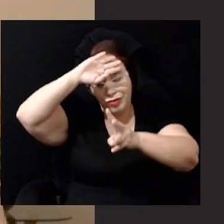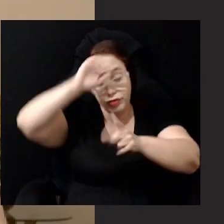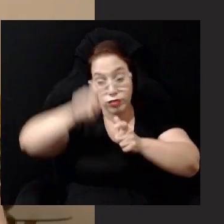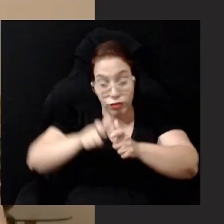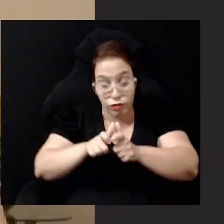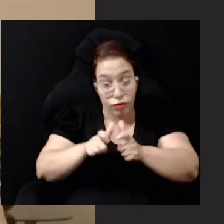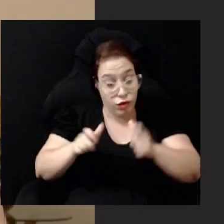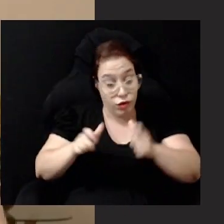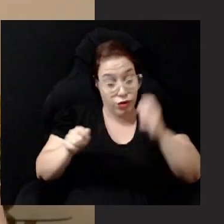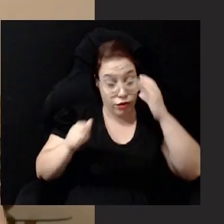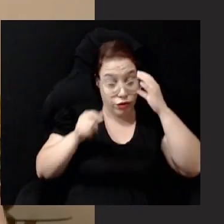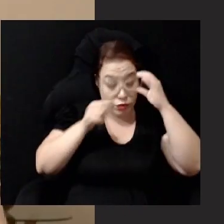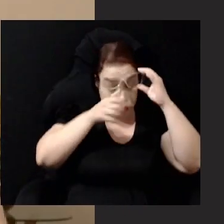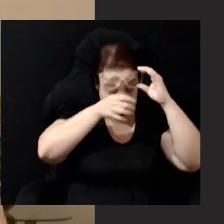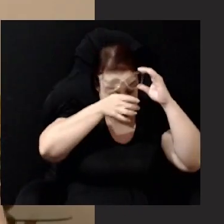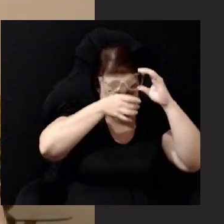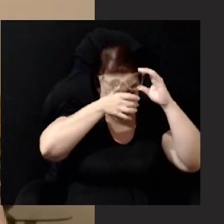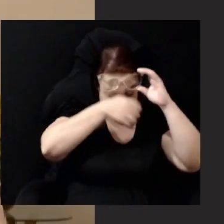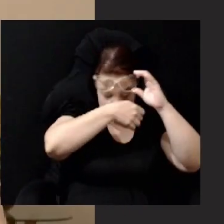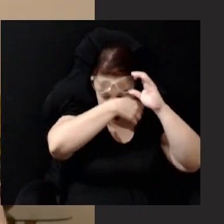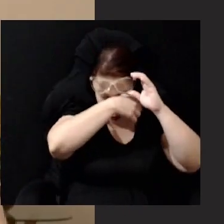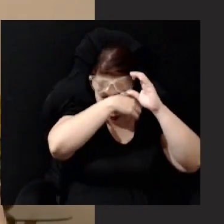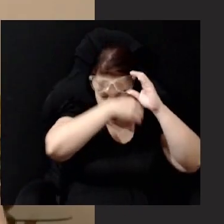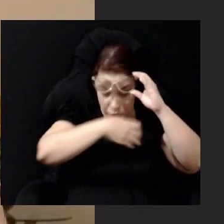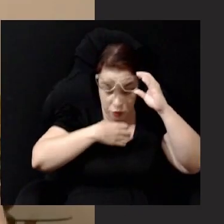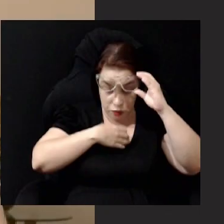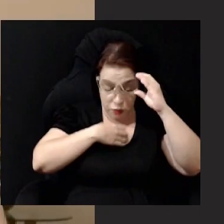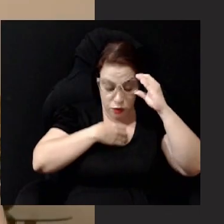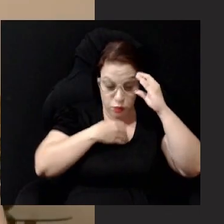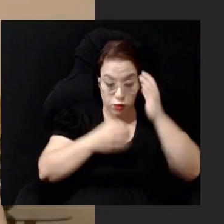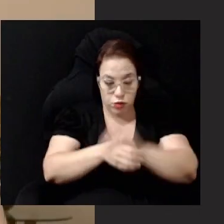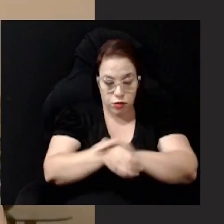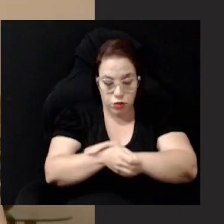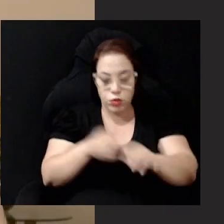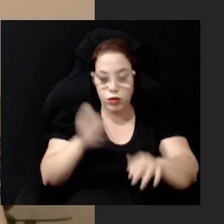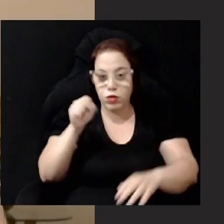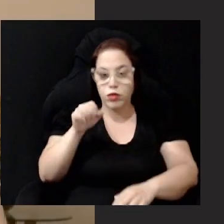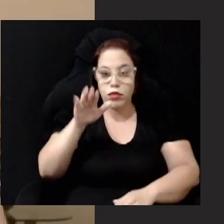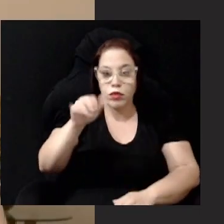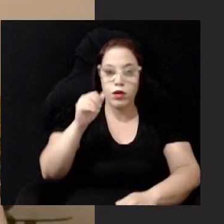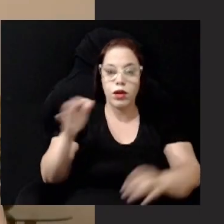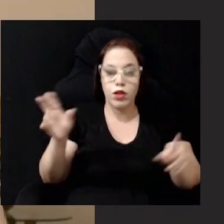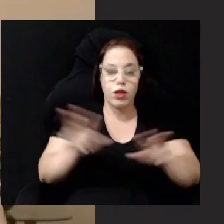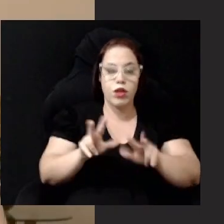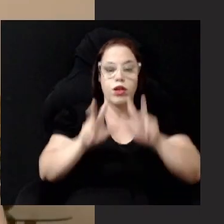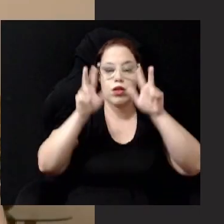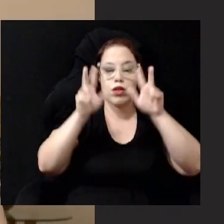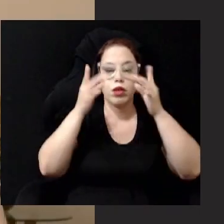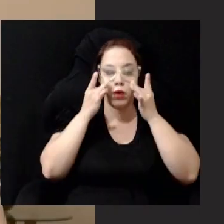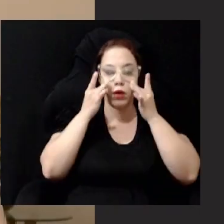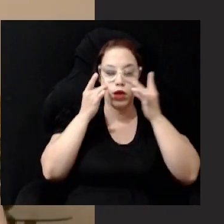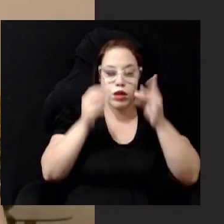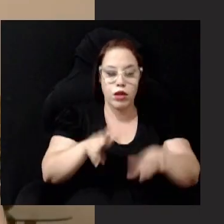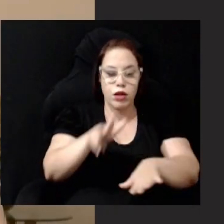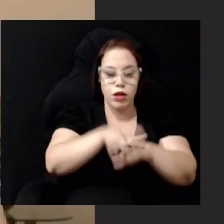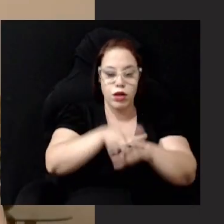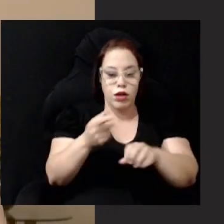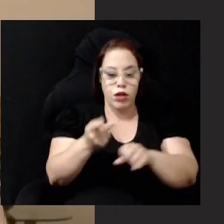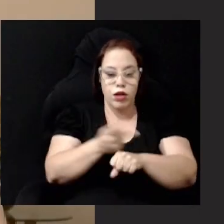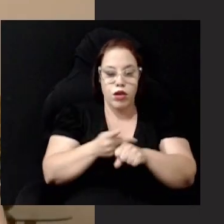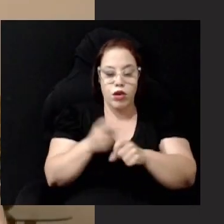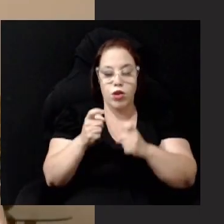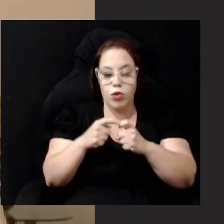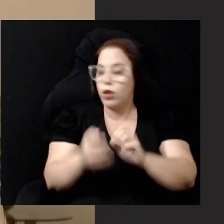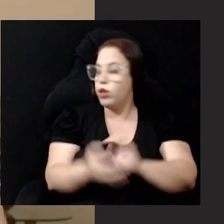e o aumento contínuo da intensidade desses sintomas, aí sim deve chamar a atenção e levar o paciente a procurar